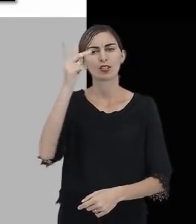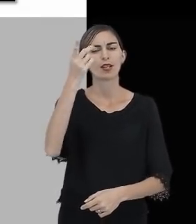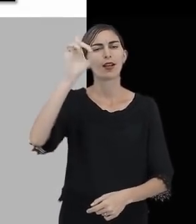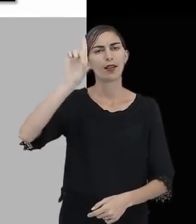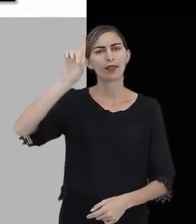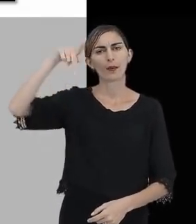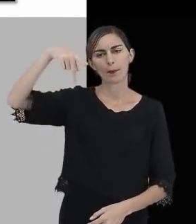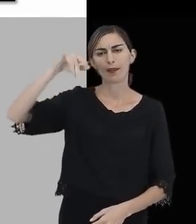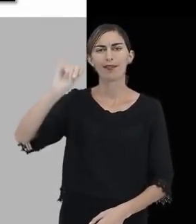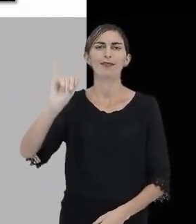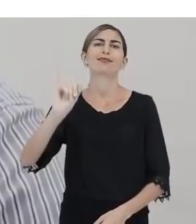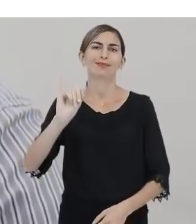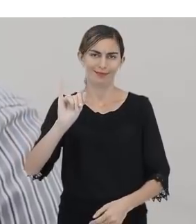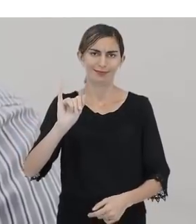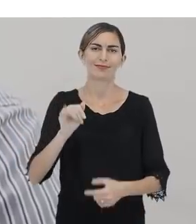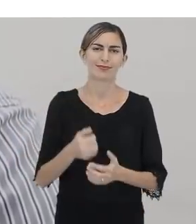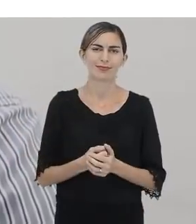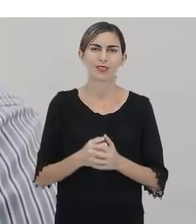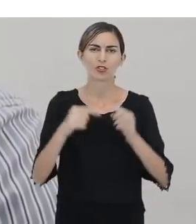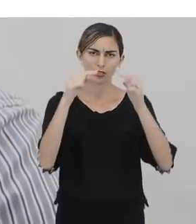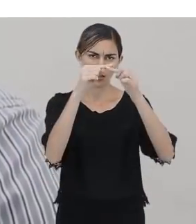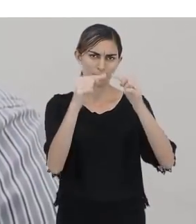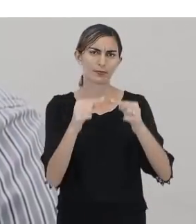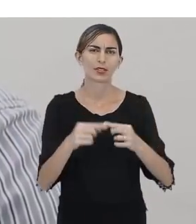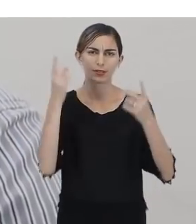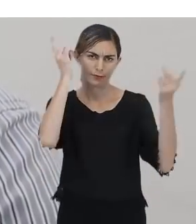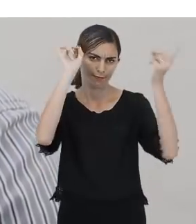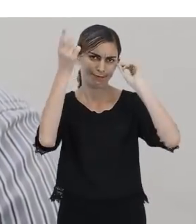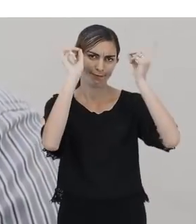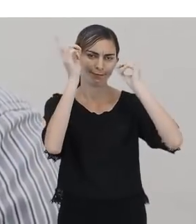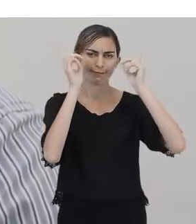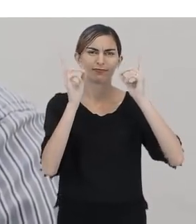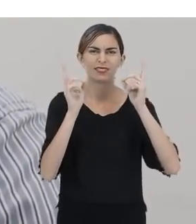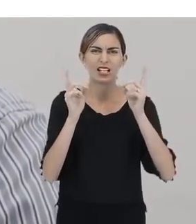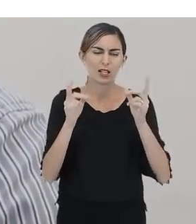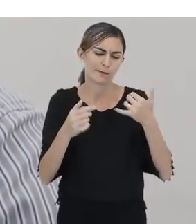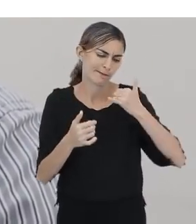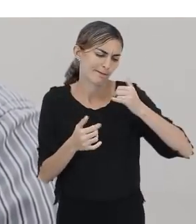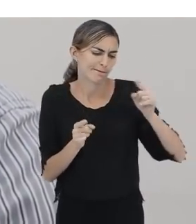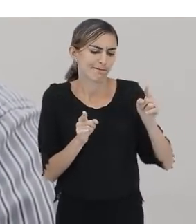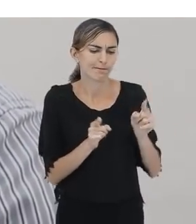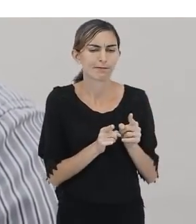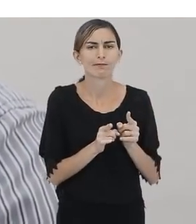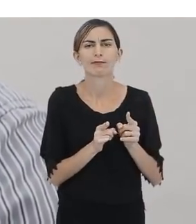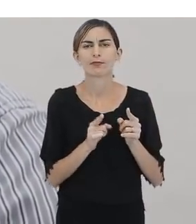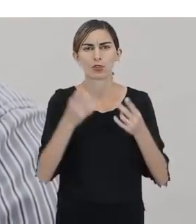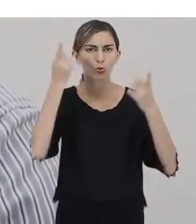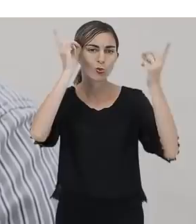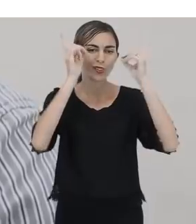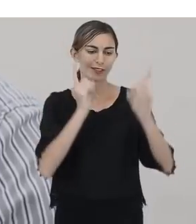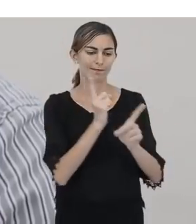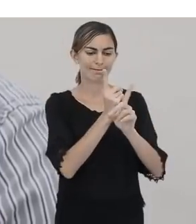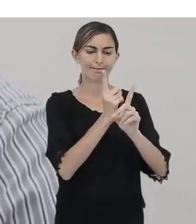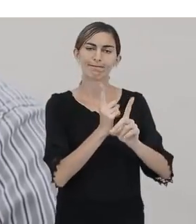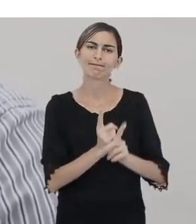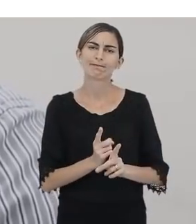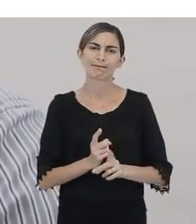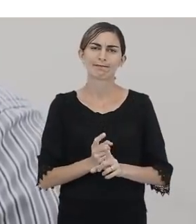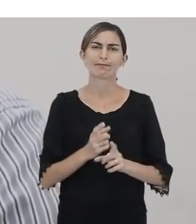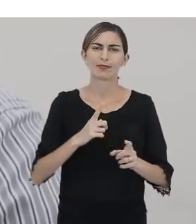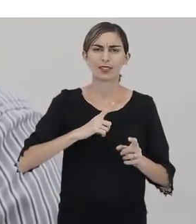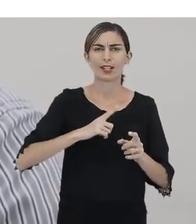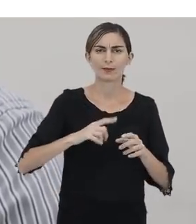Então, quando você está executando sua aplicação Android e você está rodando num dispositivo pequeno, o Android vai detectar que está